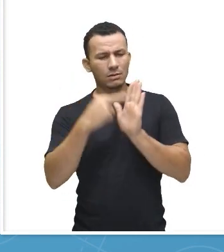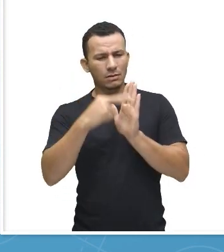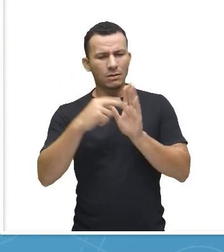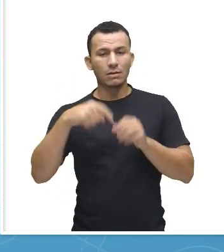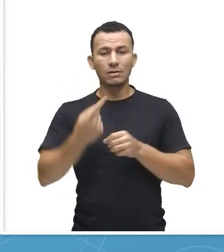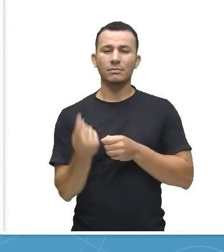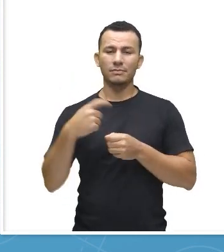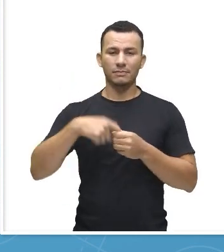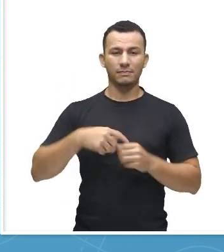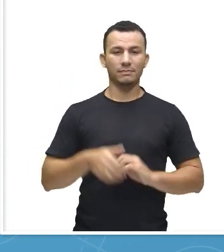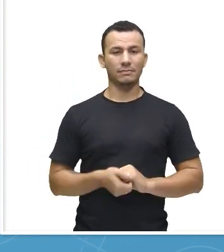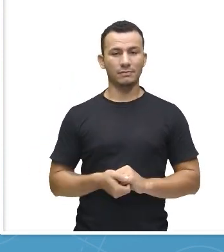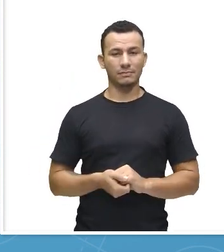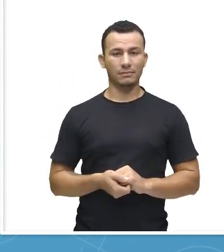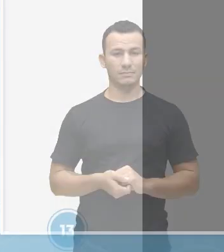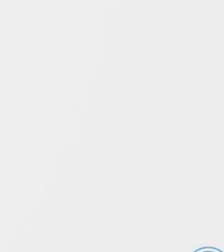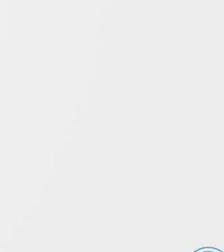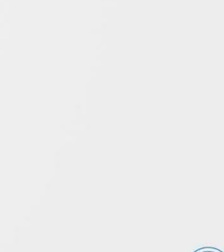pouquinho voltaremos.